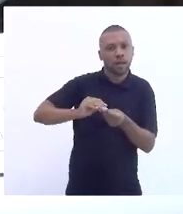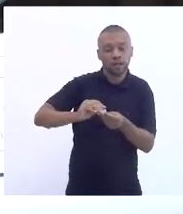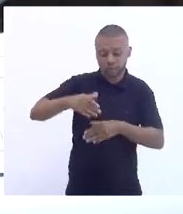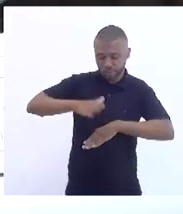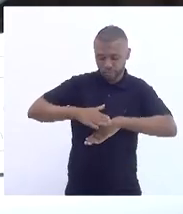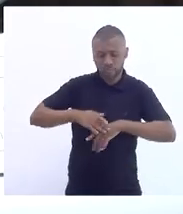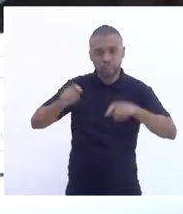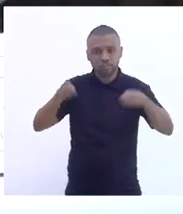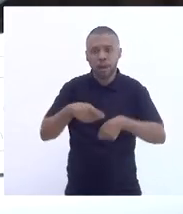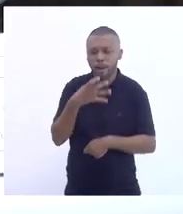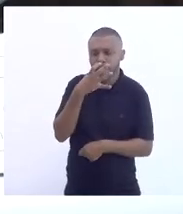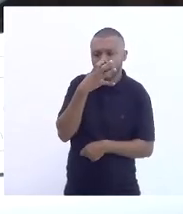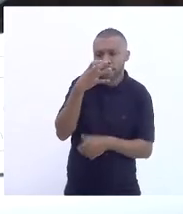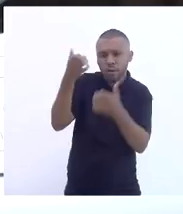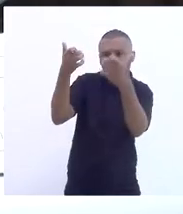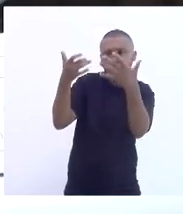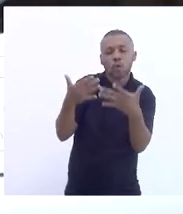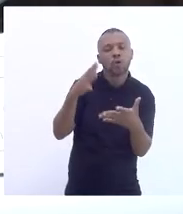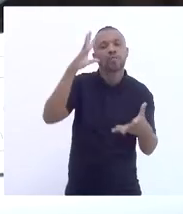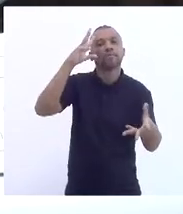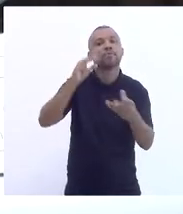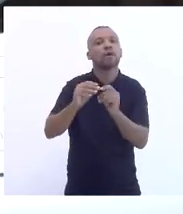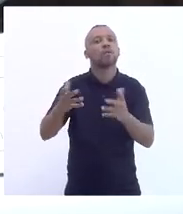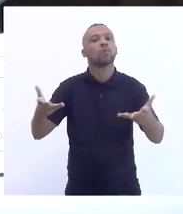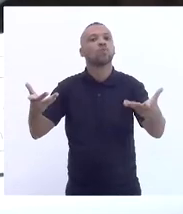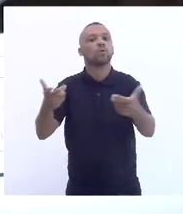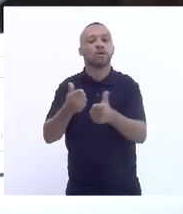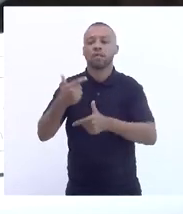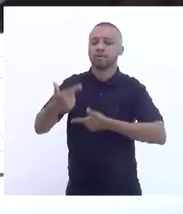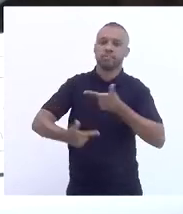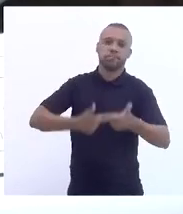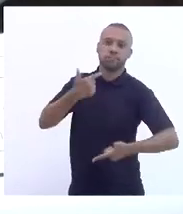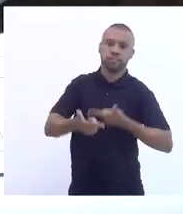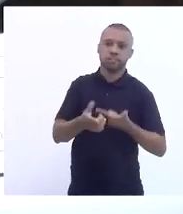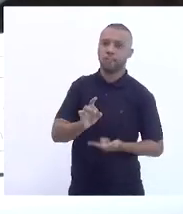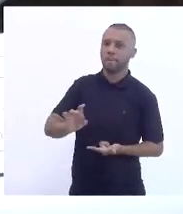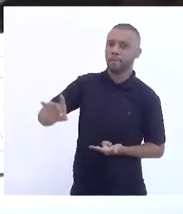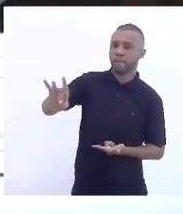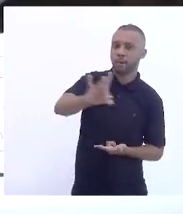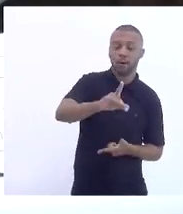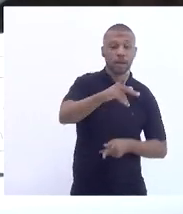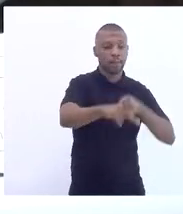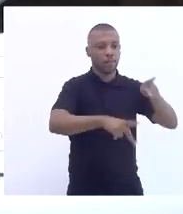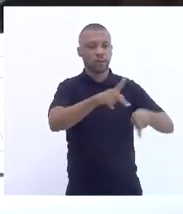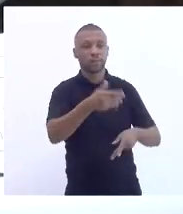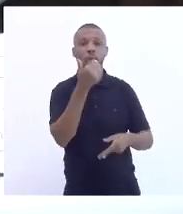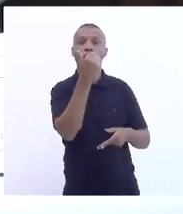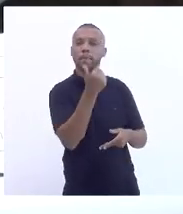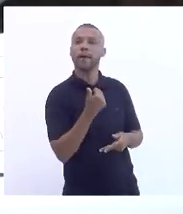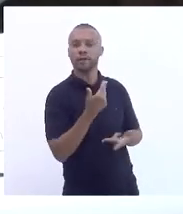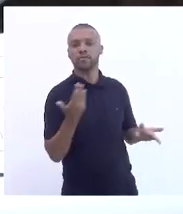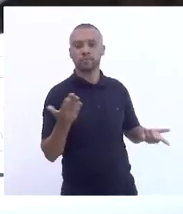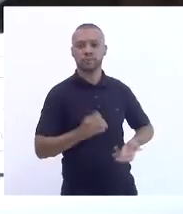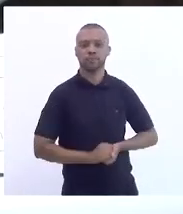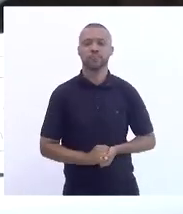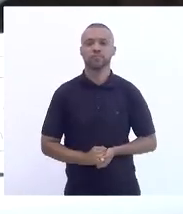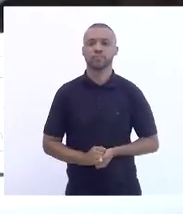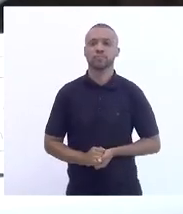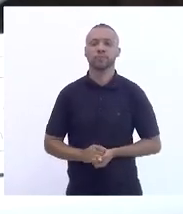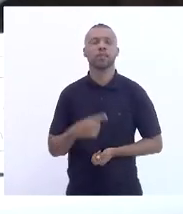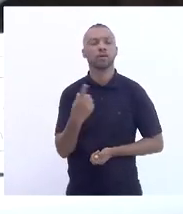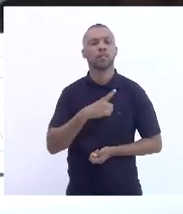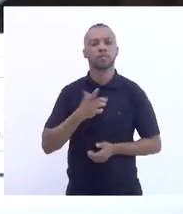sua própria atuação a partir do entendimento daquilo que a demandada pela população é nós temos